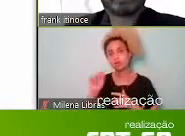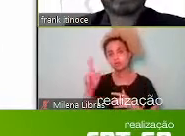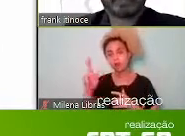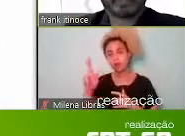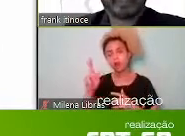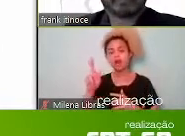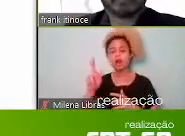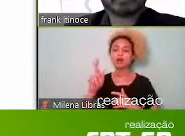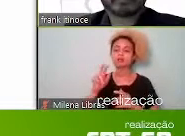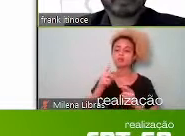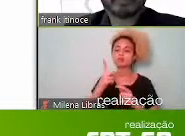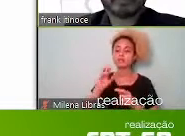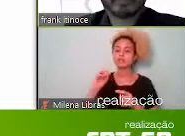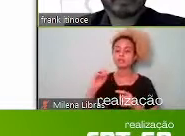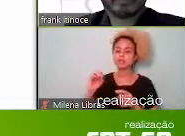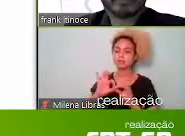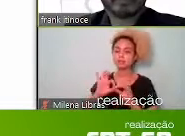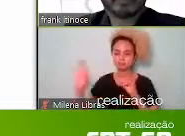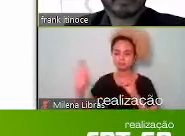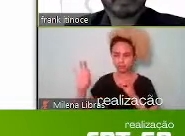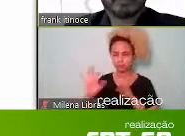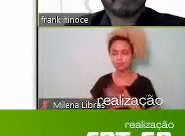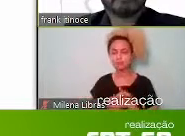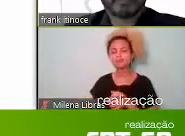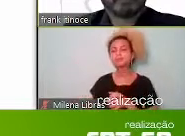100 metros quadrados, né?